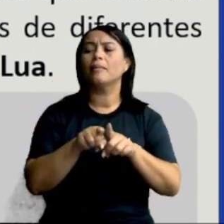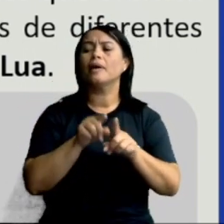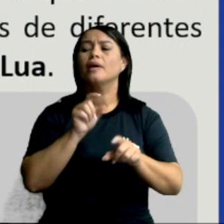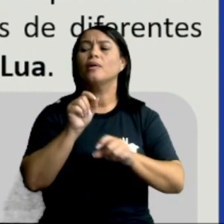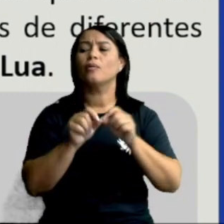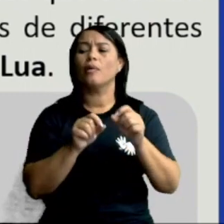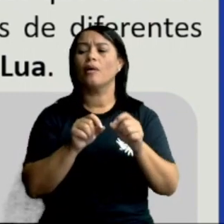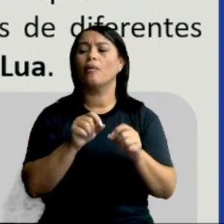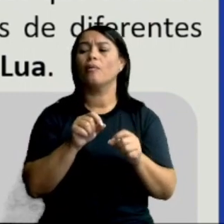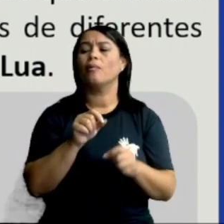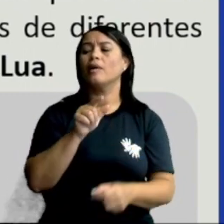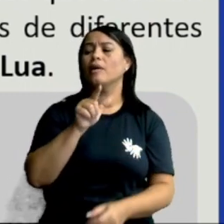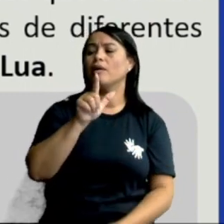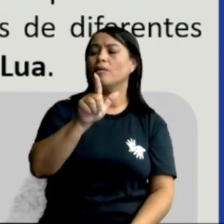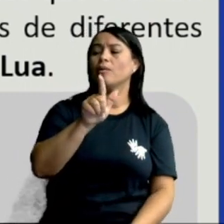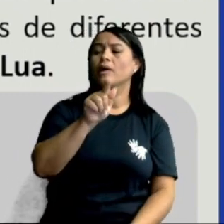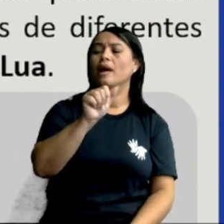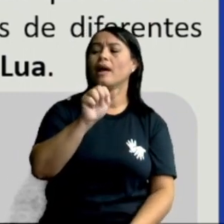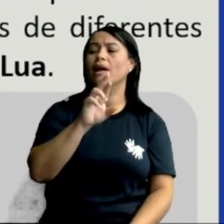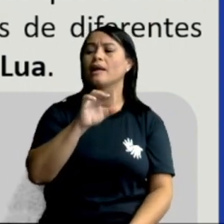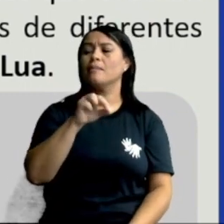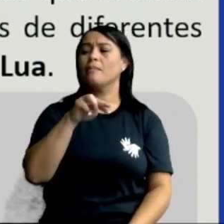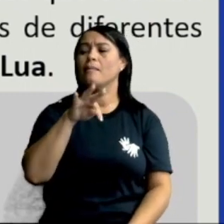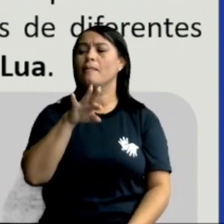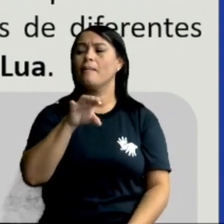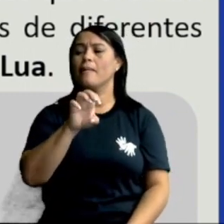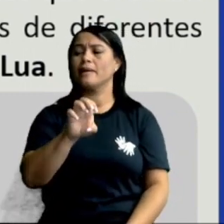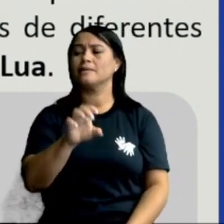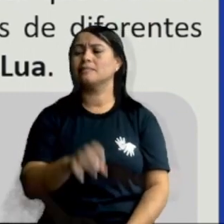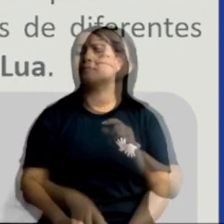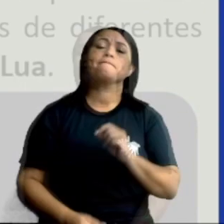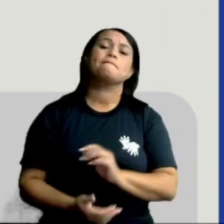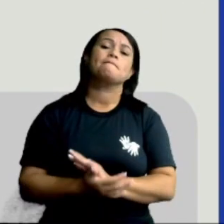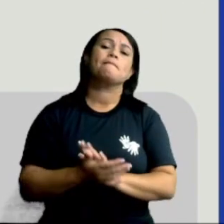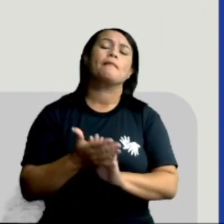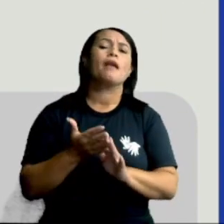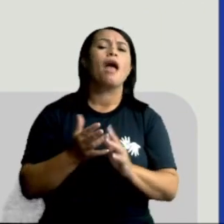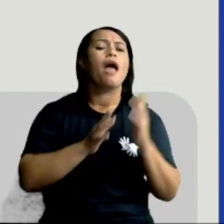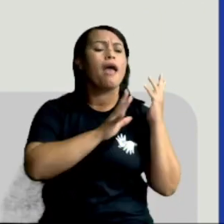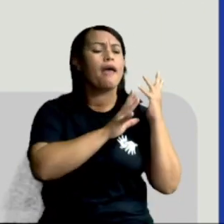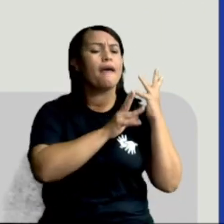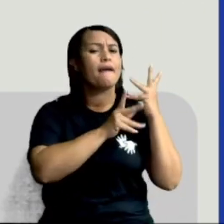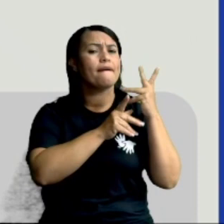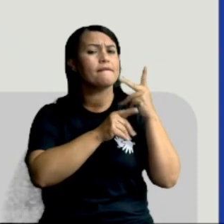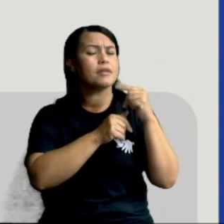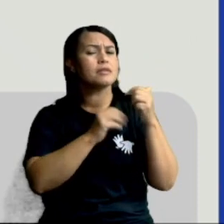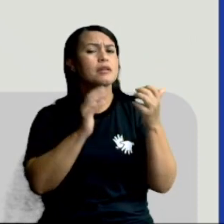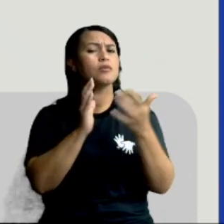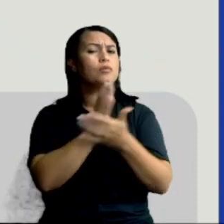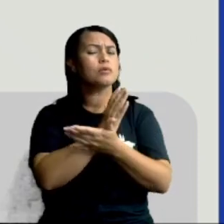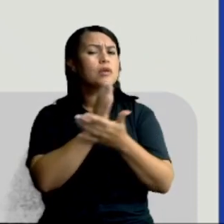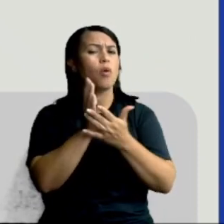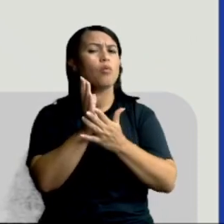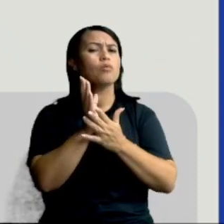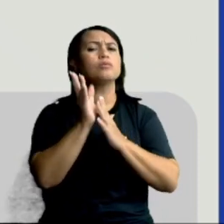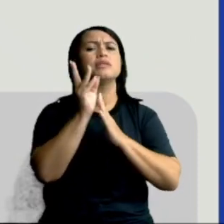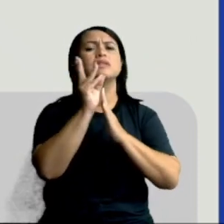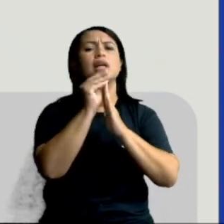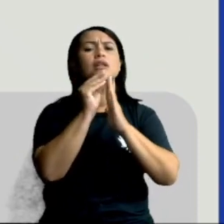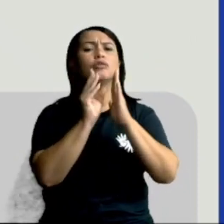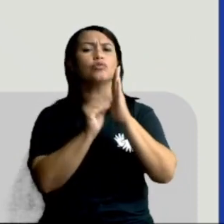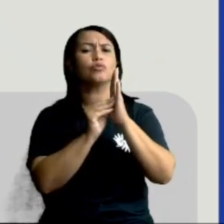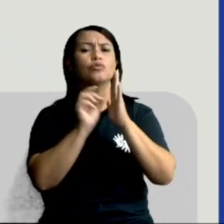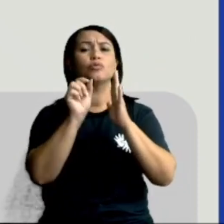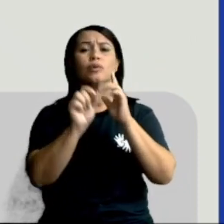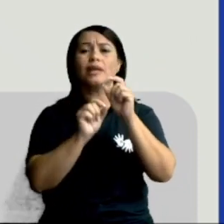o Ganimedes. revisado, certo? Alguns assuntos do que é o